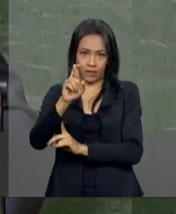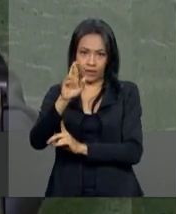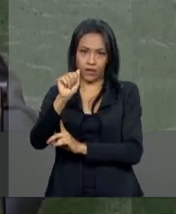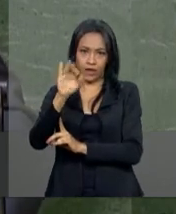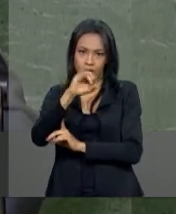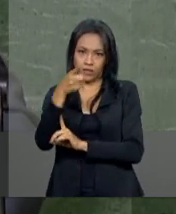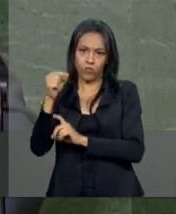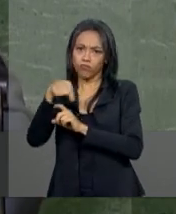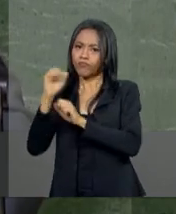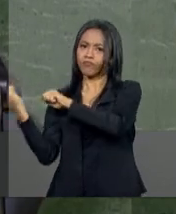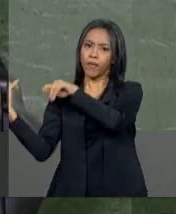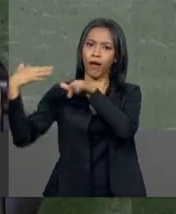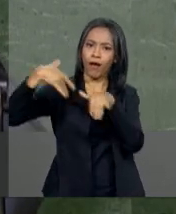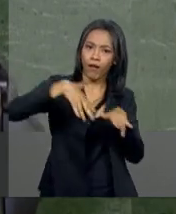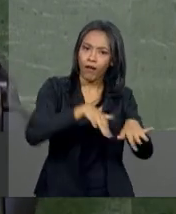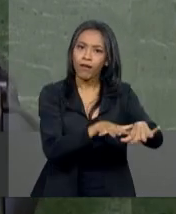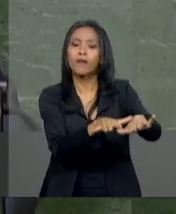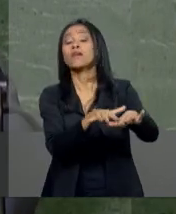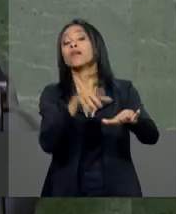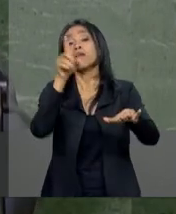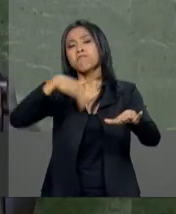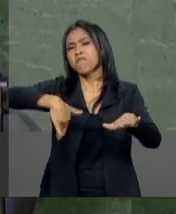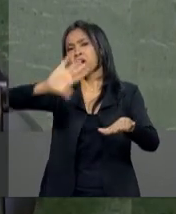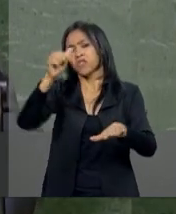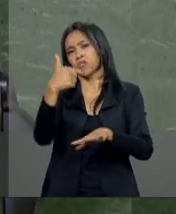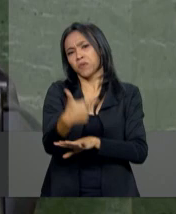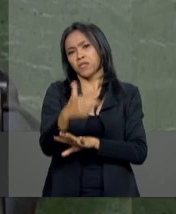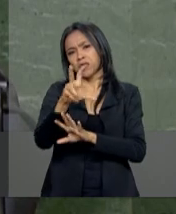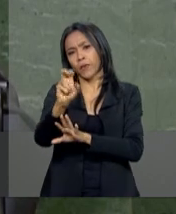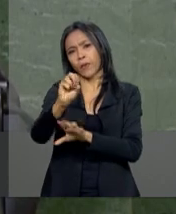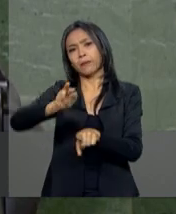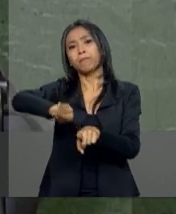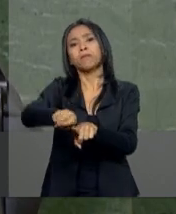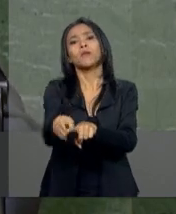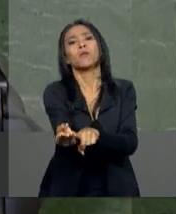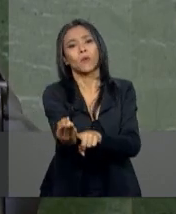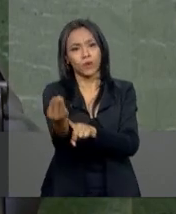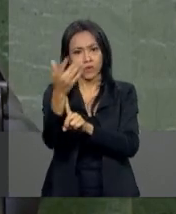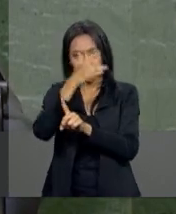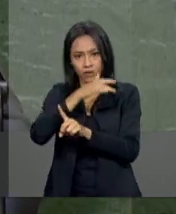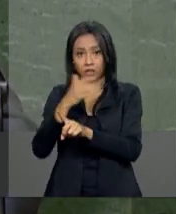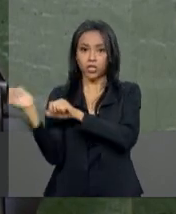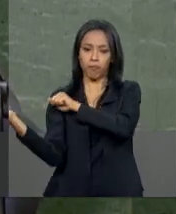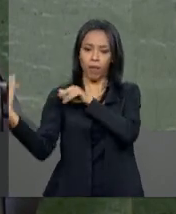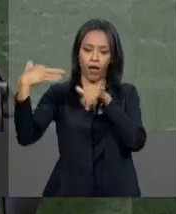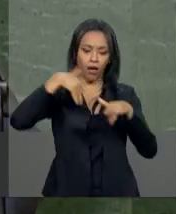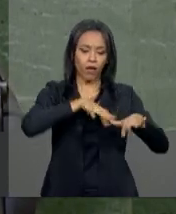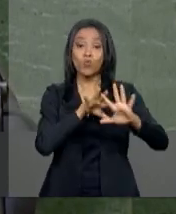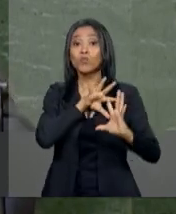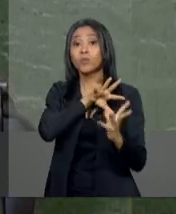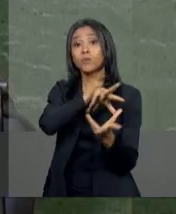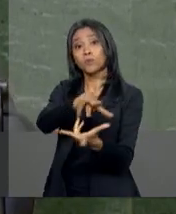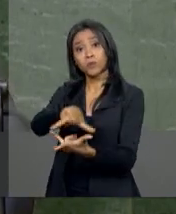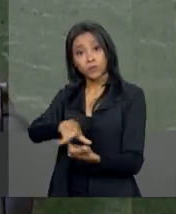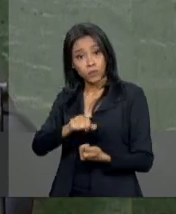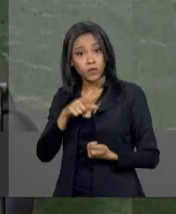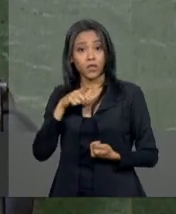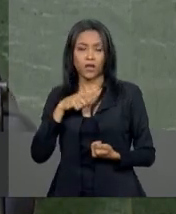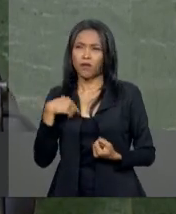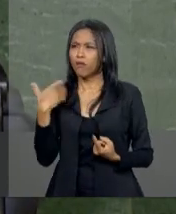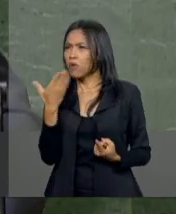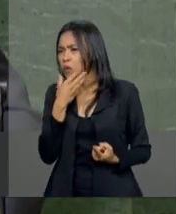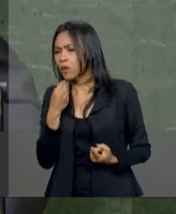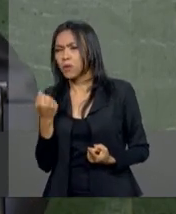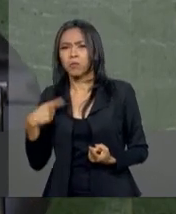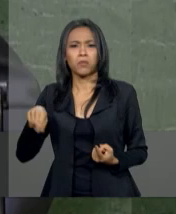contam-se mais de 250 milhões de migrantes em todo o mundo trata se de homens